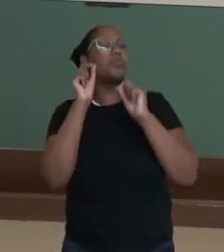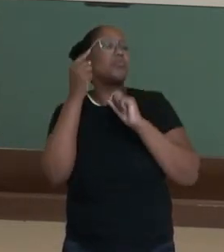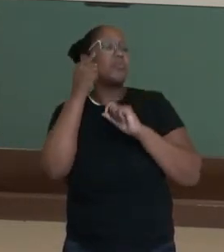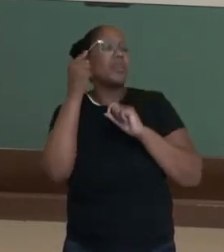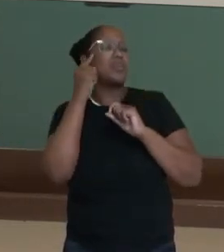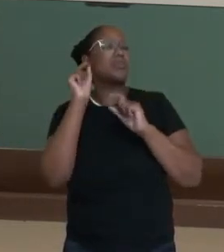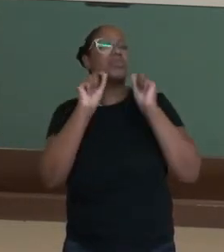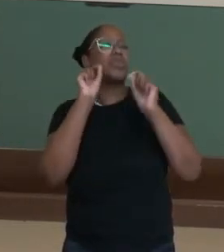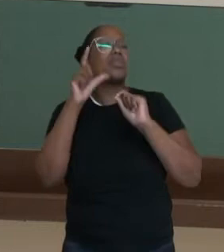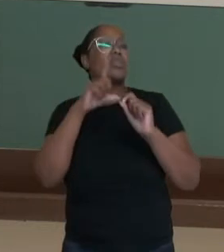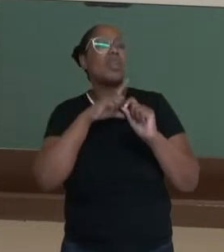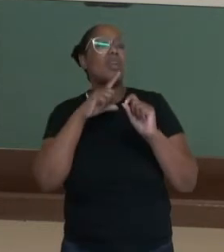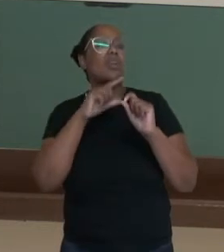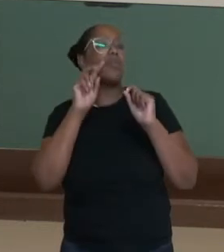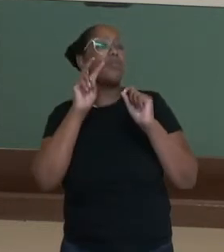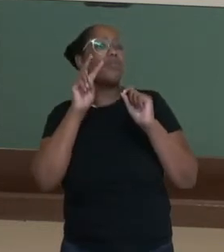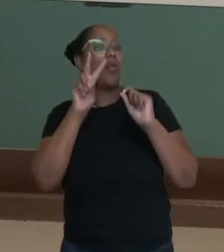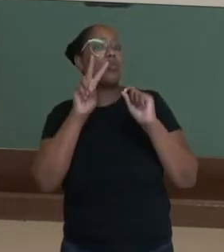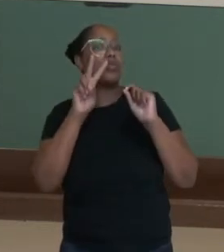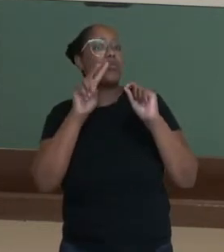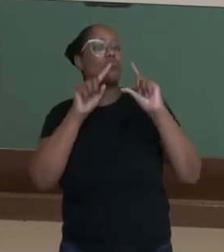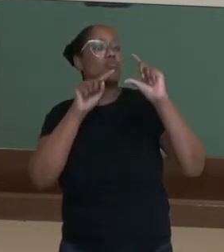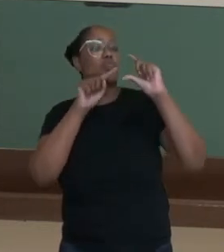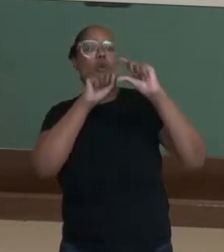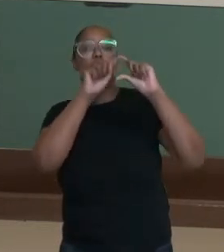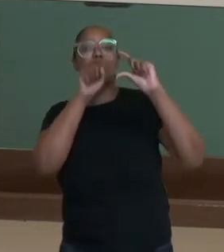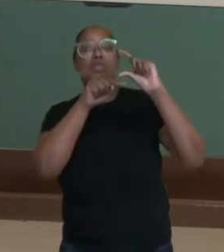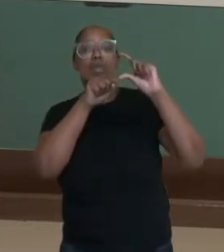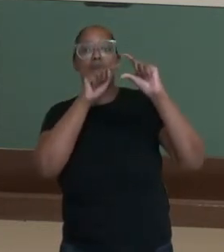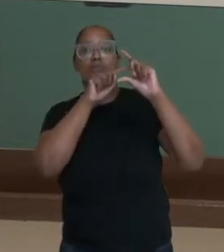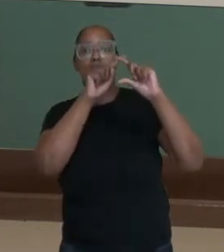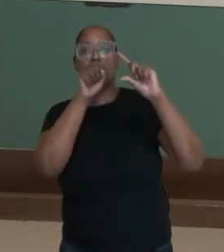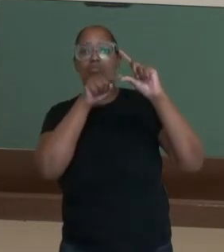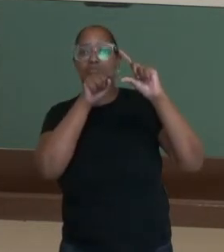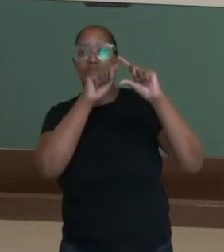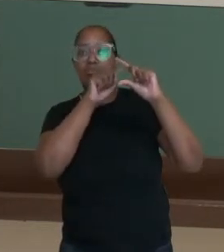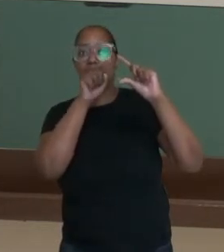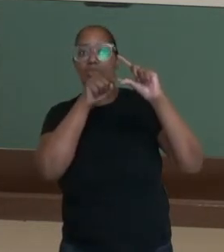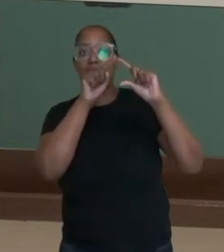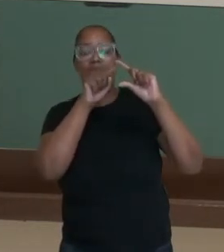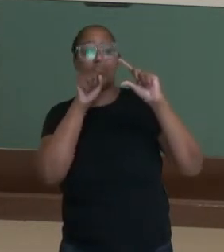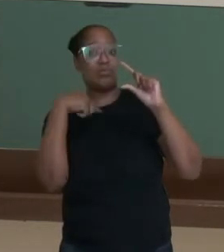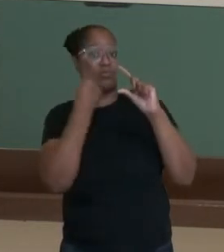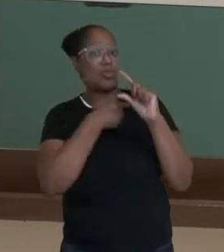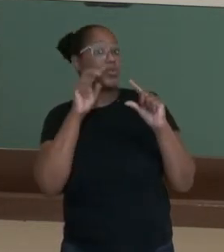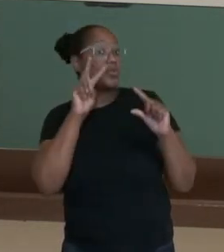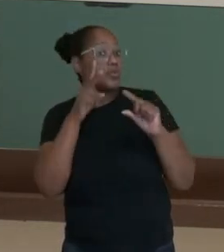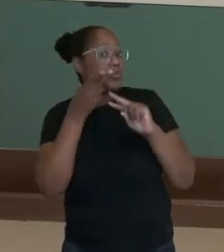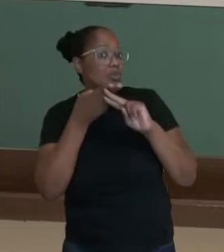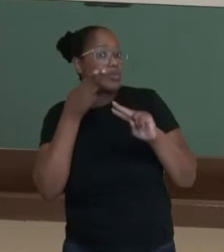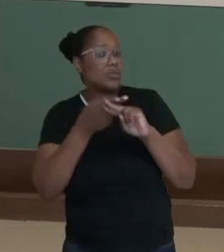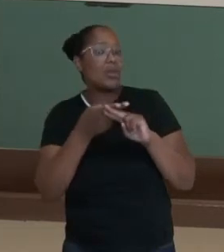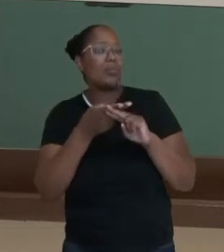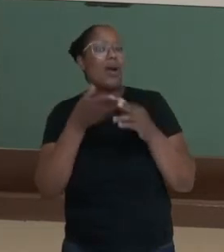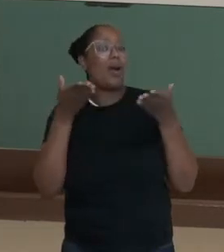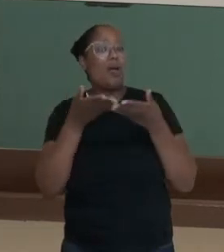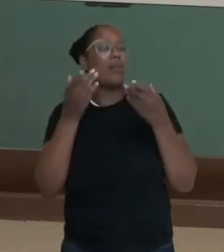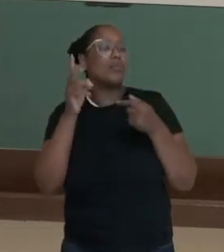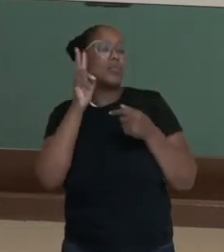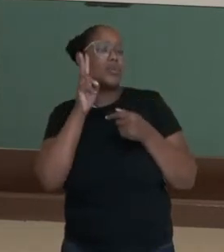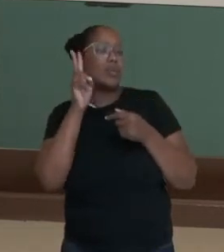um formato cilíndrico que a gente usa comumente? Pensa um pouquinho. Bem, primeiramente vamos relembrar,